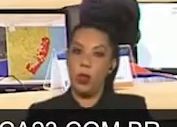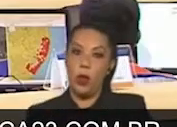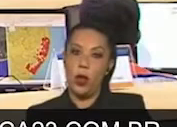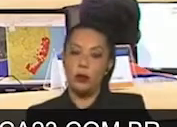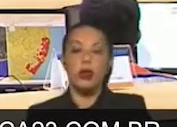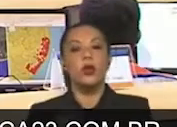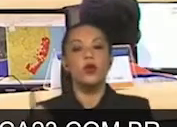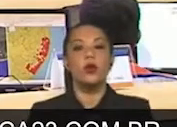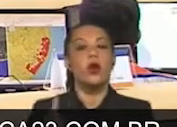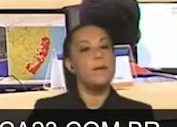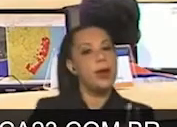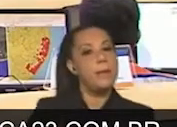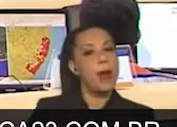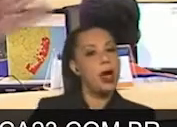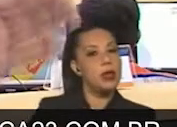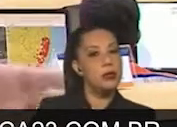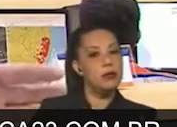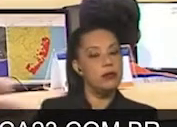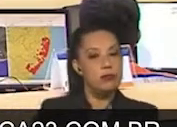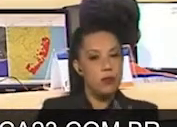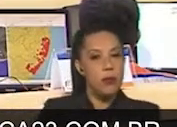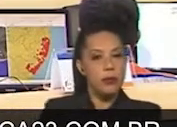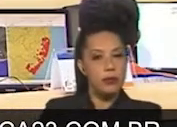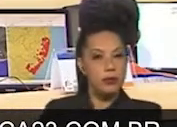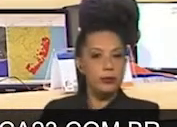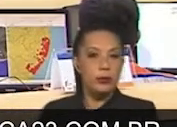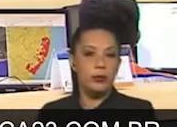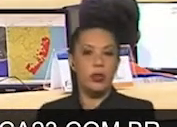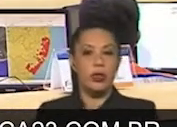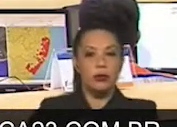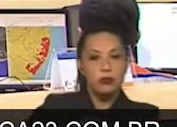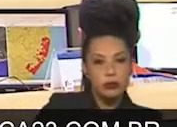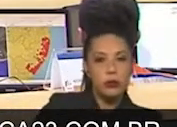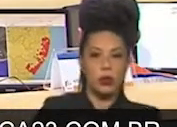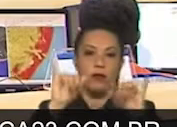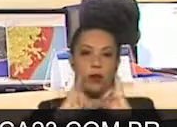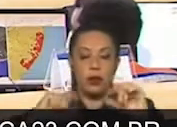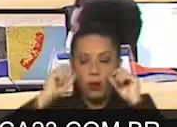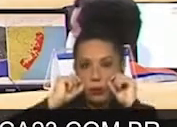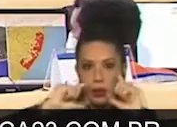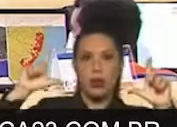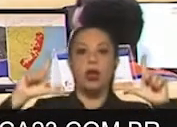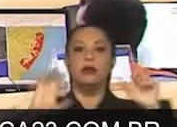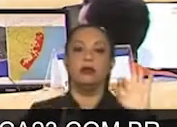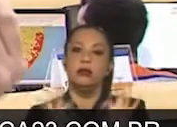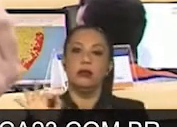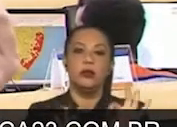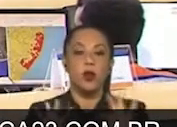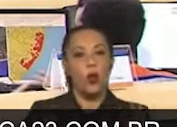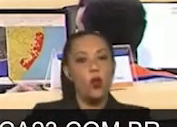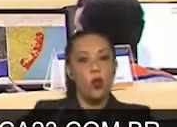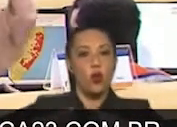uma preparação ampla, seja no monitoramento, na produção de informação, na produção de alertas, numa organização